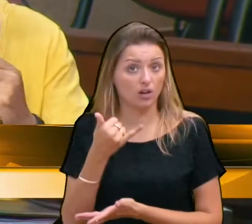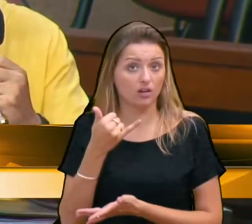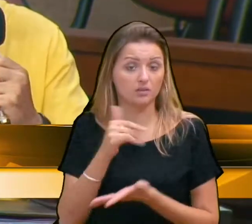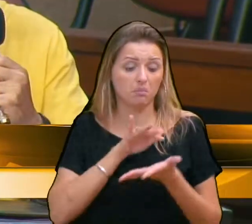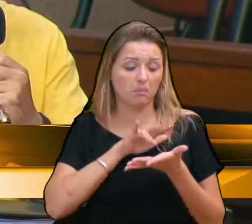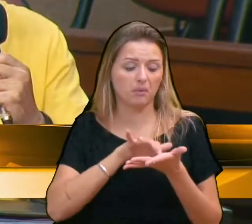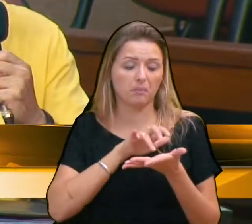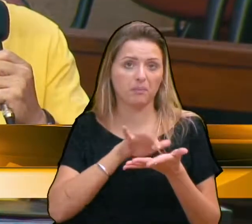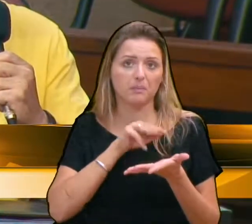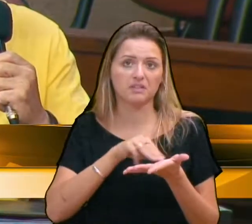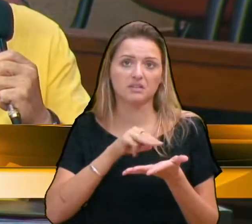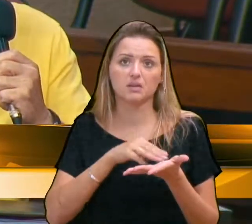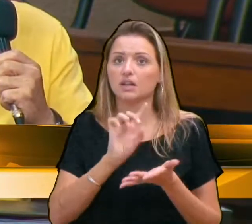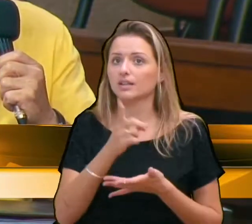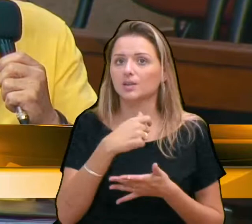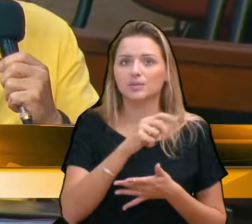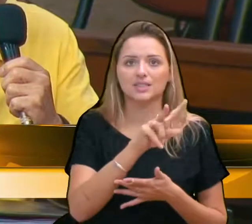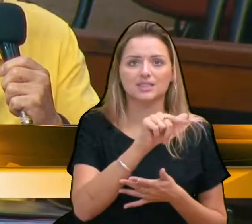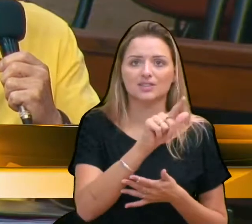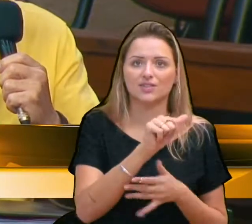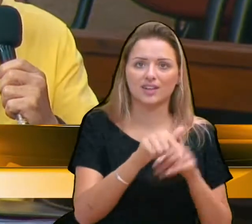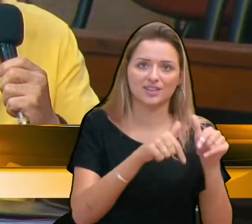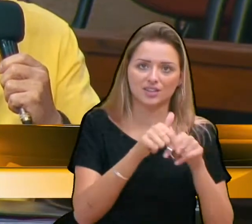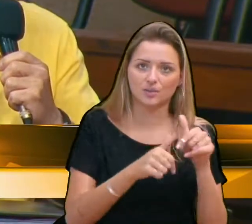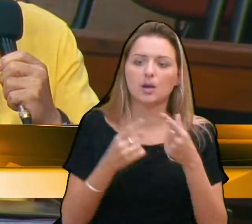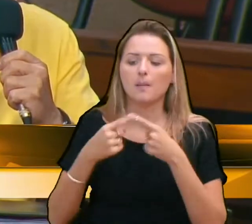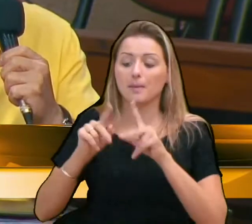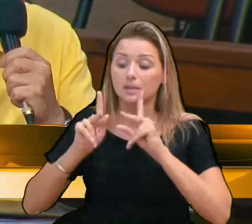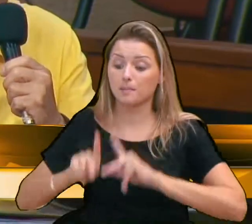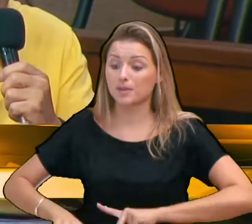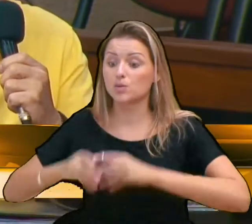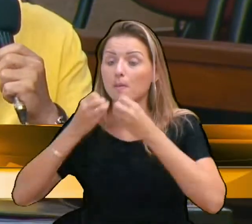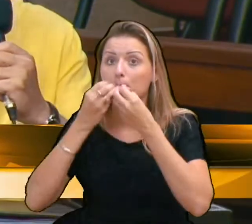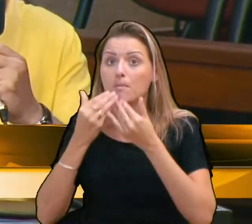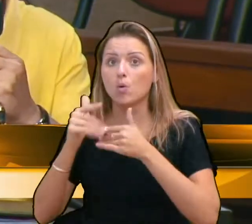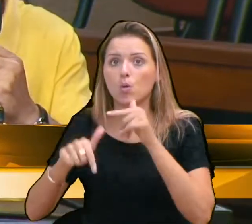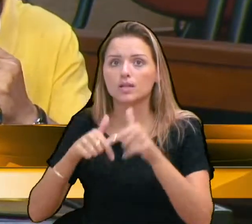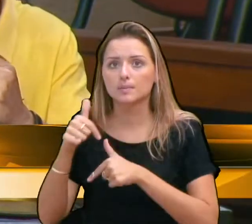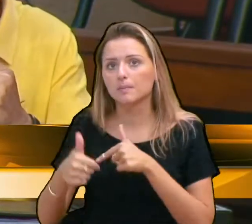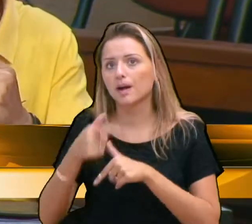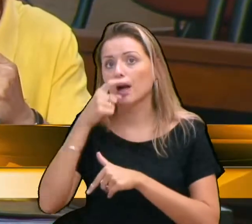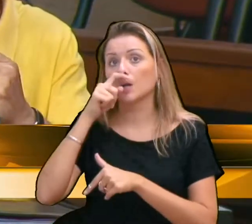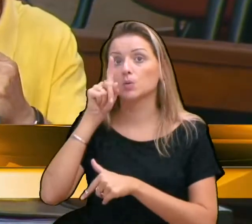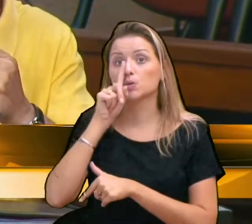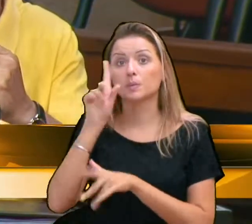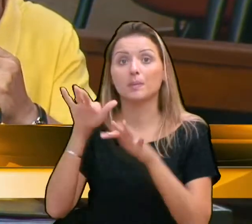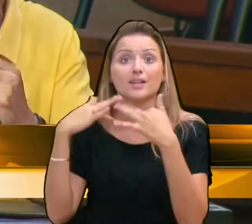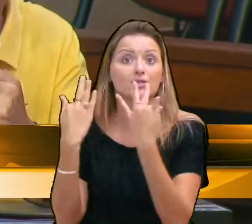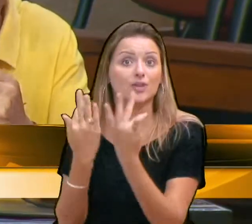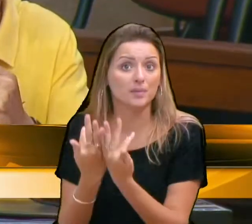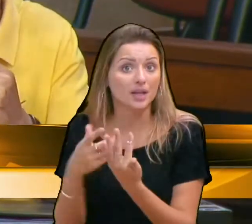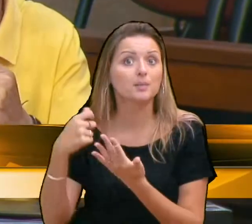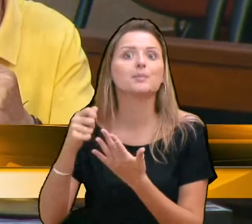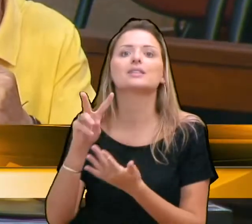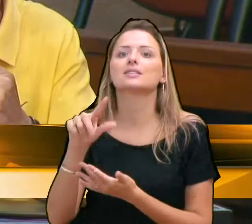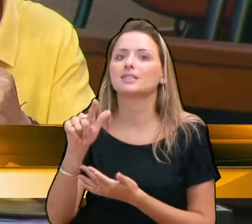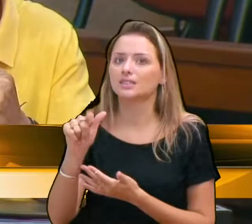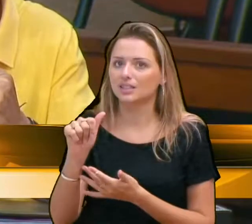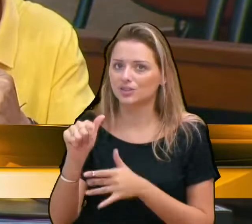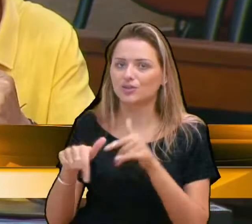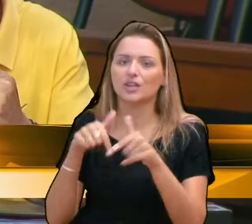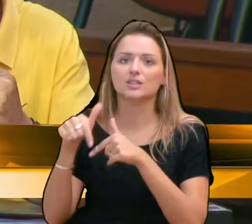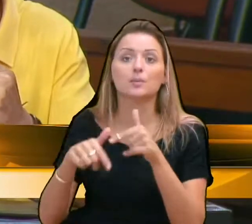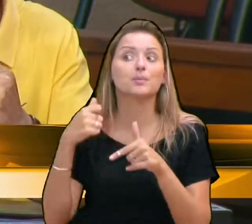de emprego. Agora, o cidadão de bem, o trabalhador, o pai de família, precisa do emprego, precisa dessa prestação